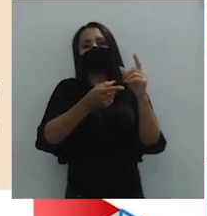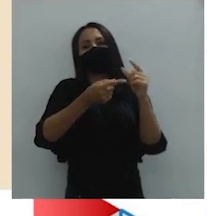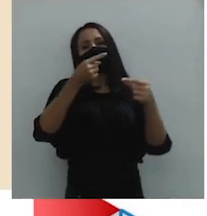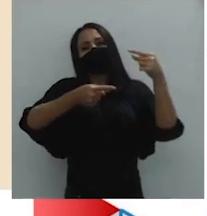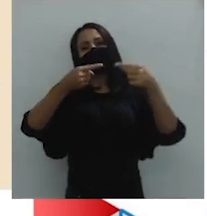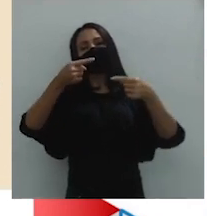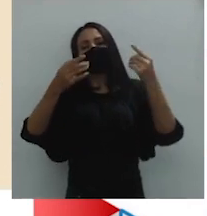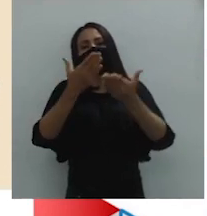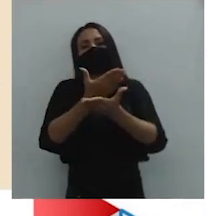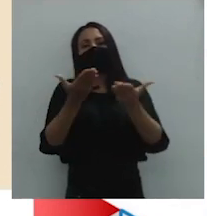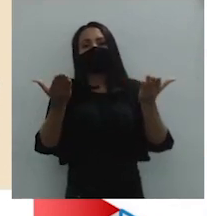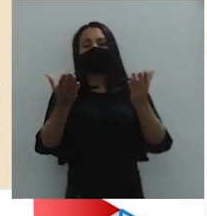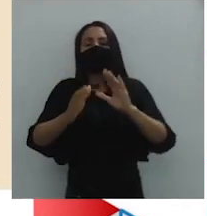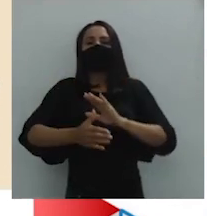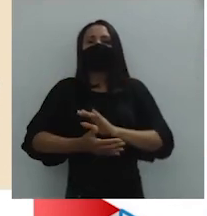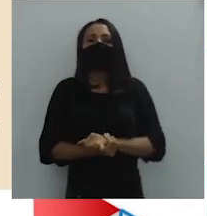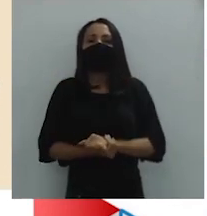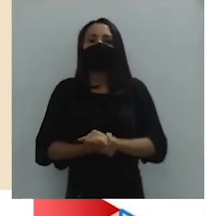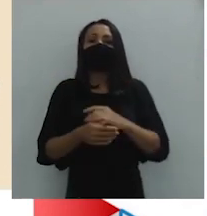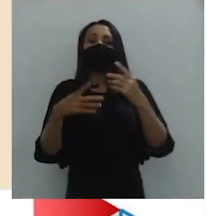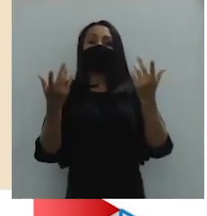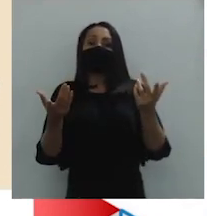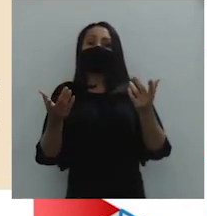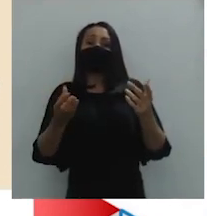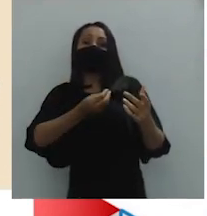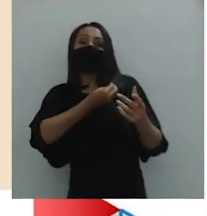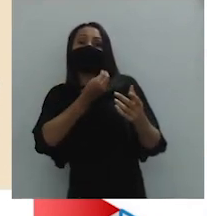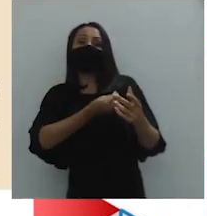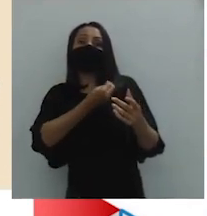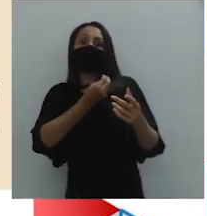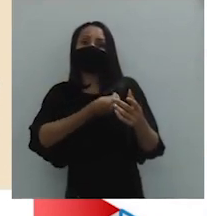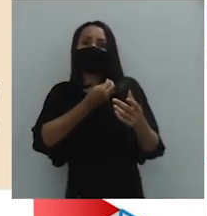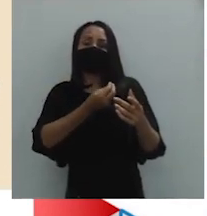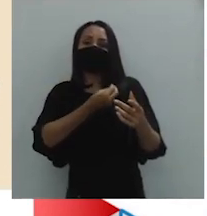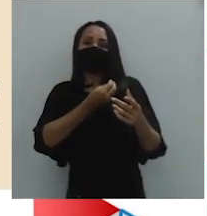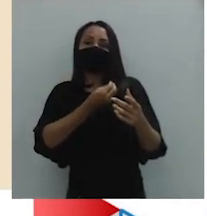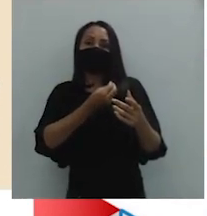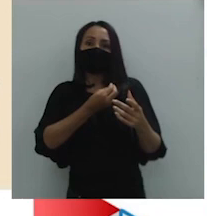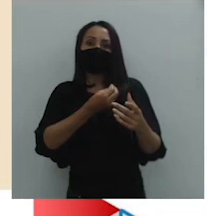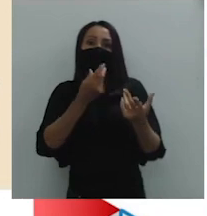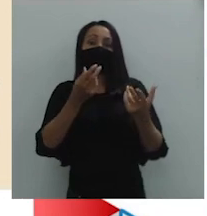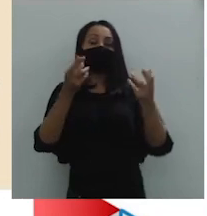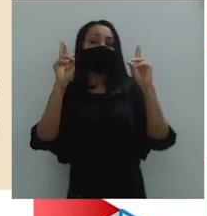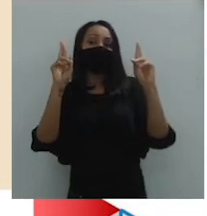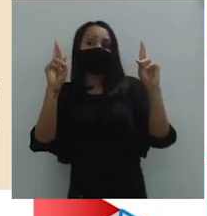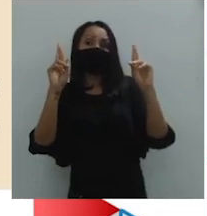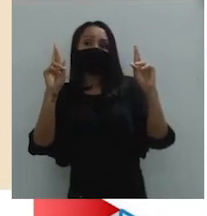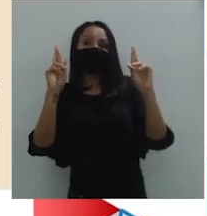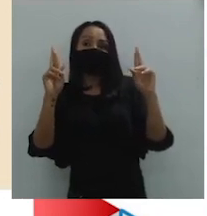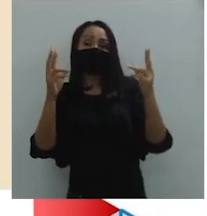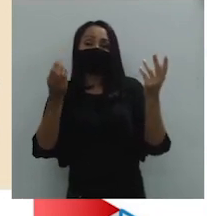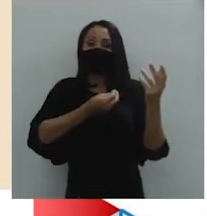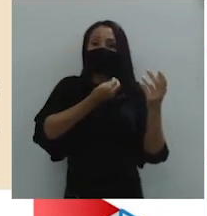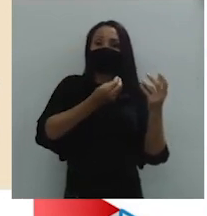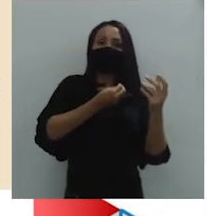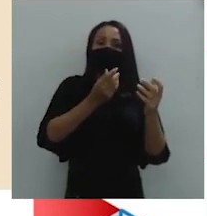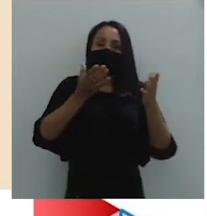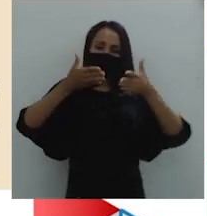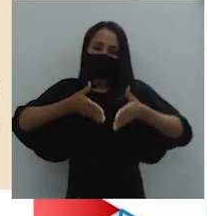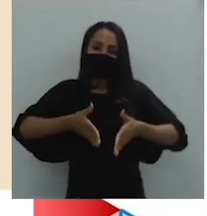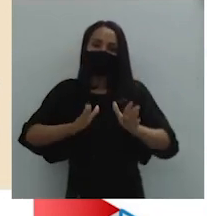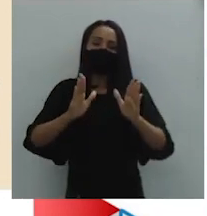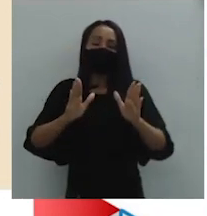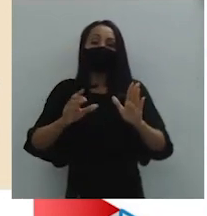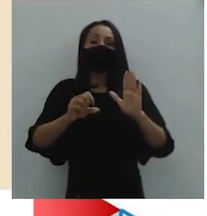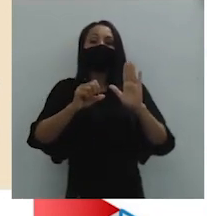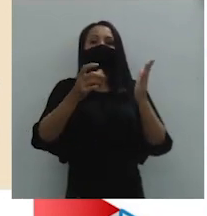ó, expectativa de vida do brasileiro ao nascer, certo? Ou seja, na década de